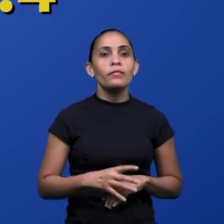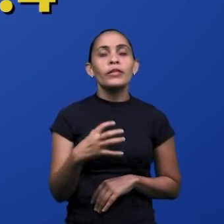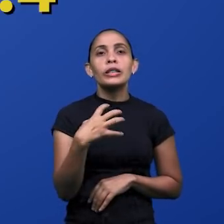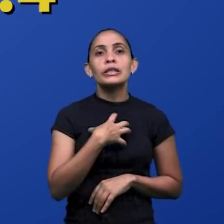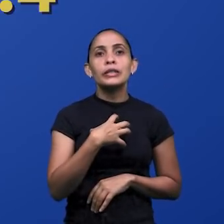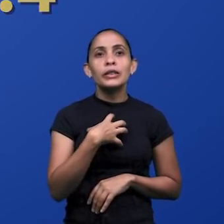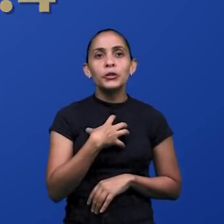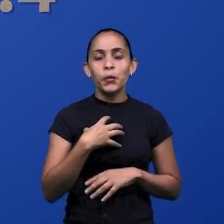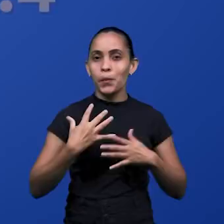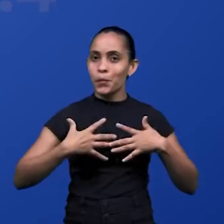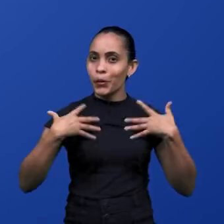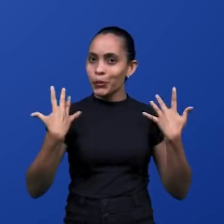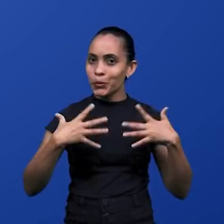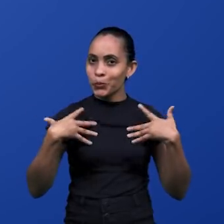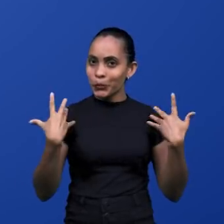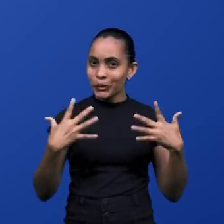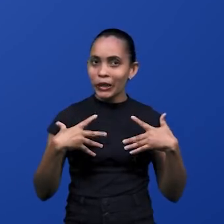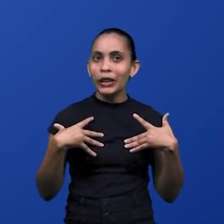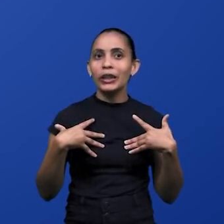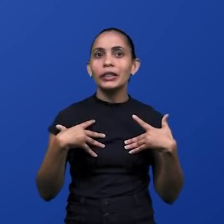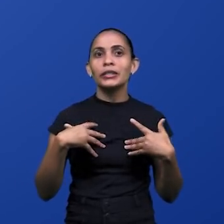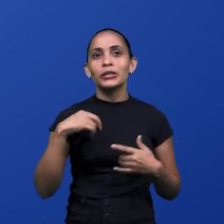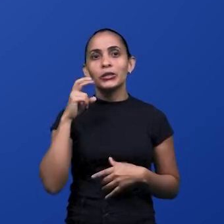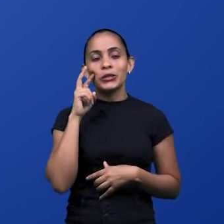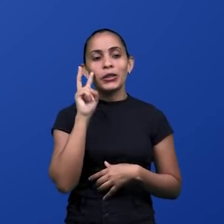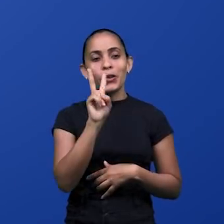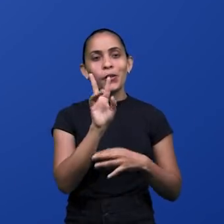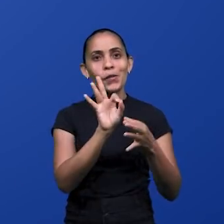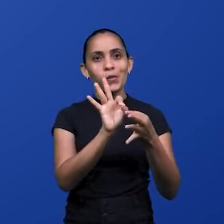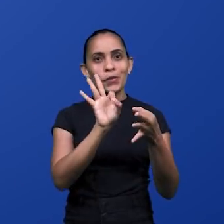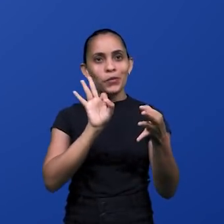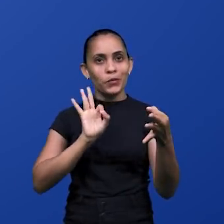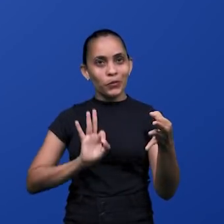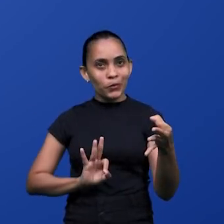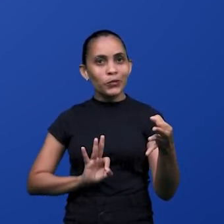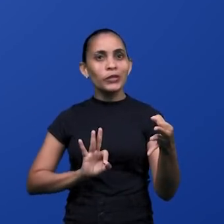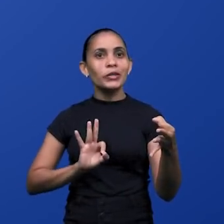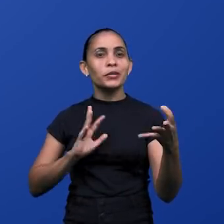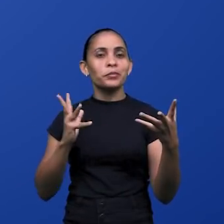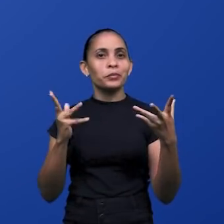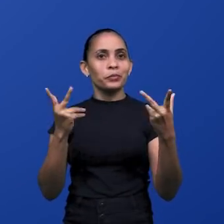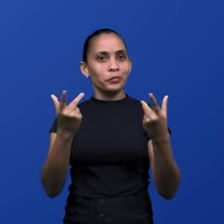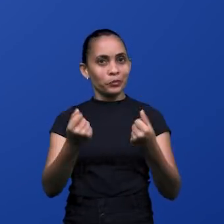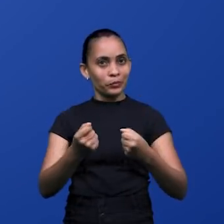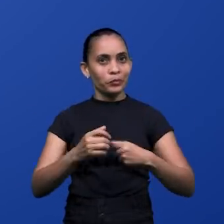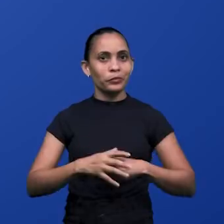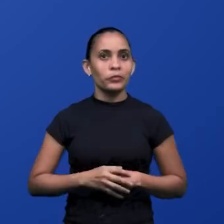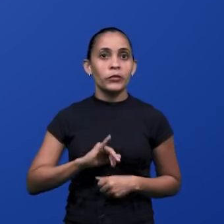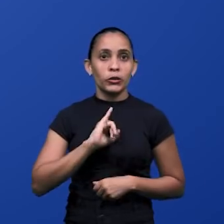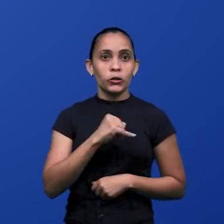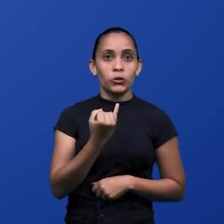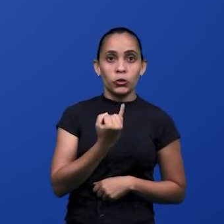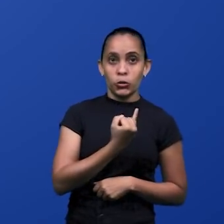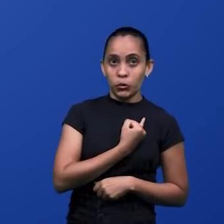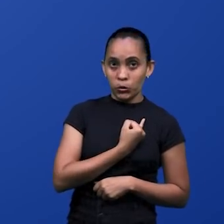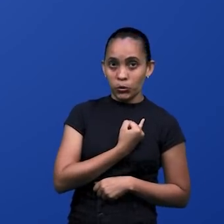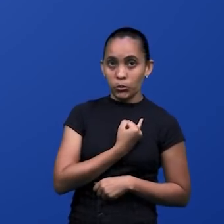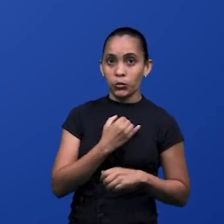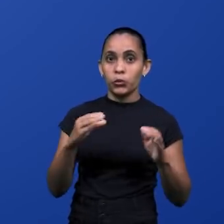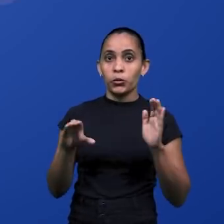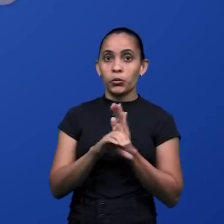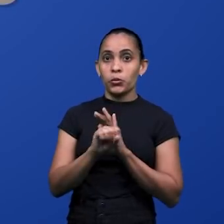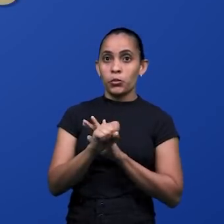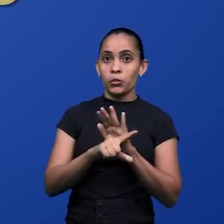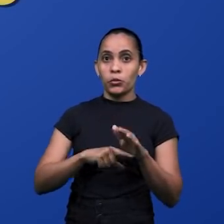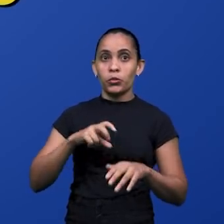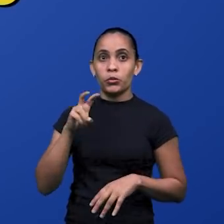O sentimento foi de muita alegria. Ele jubilou e glorificou por esta grande bênção. Em João